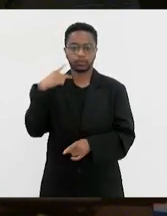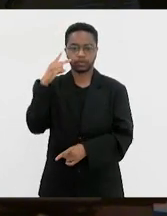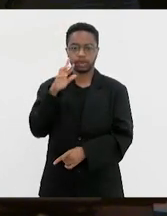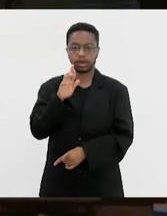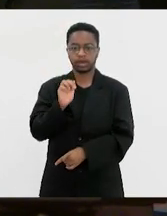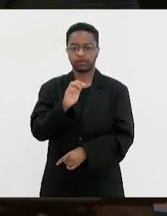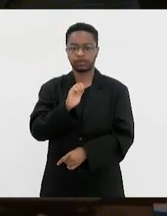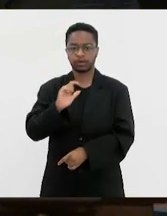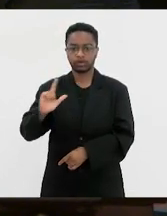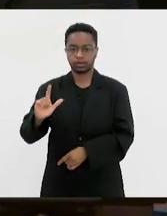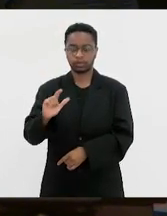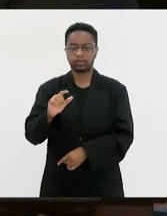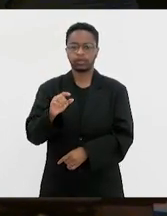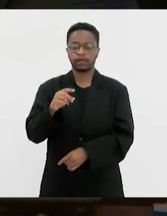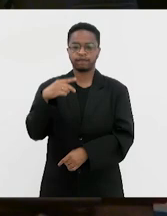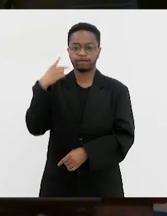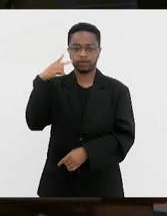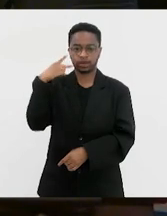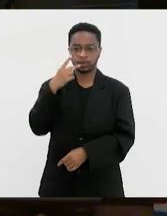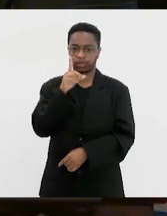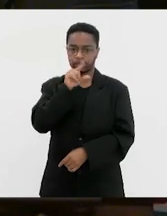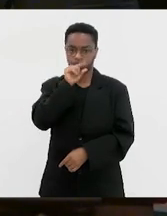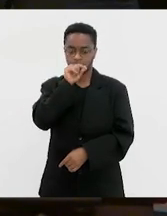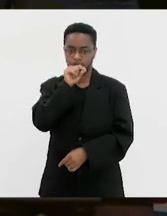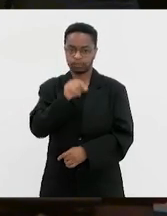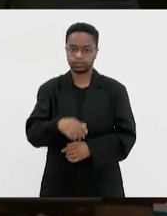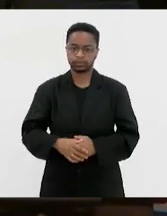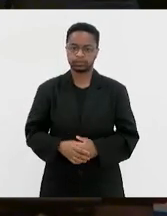Regis, vereador de Nilópolis.